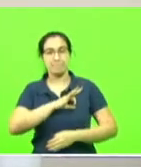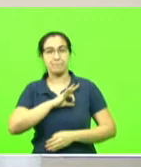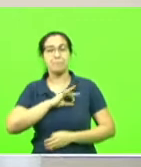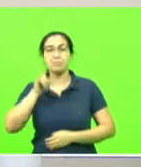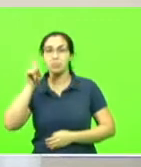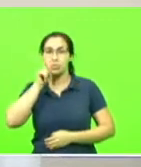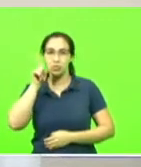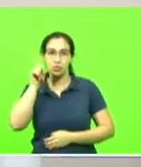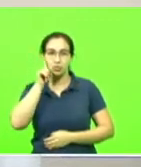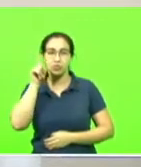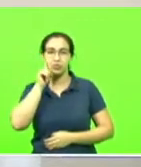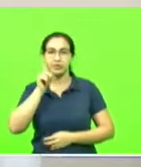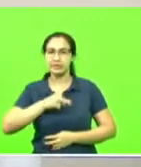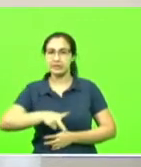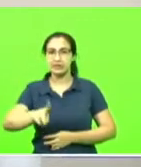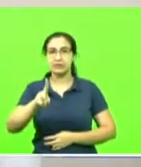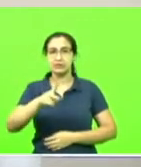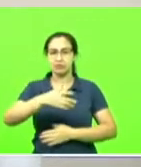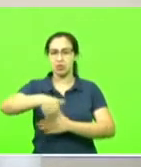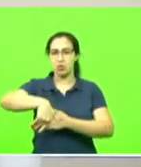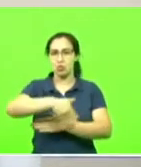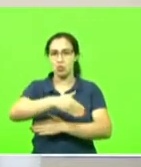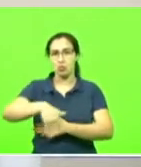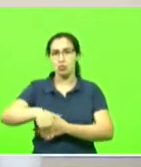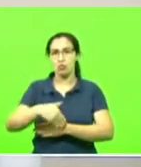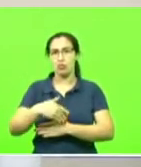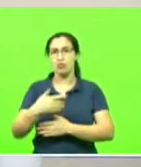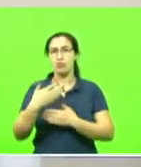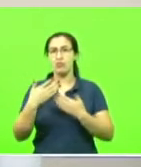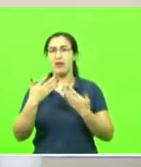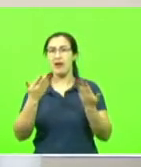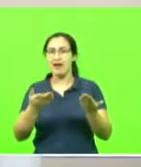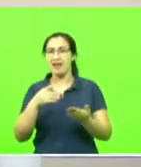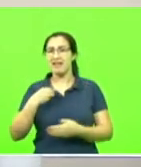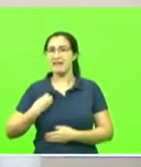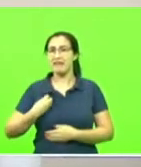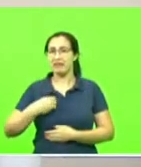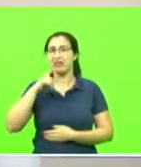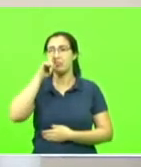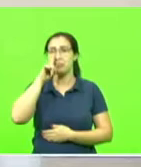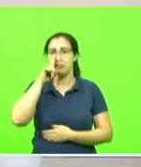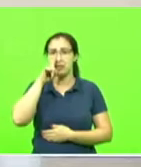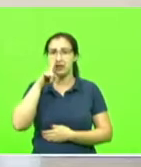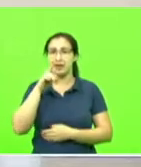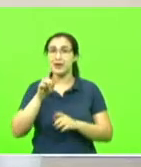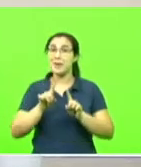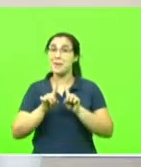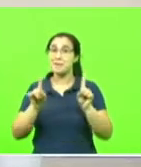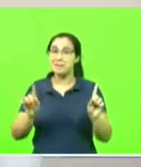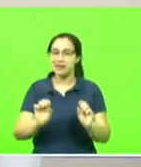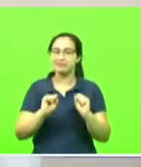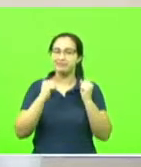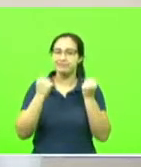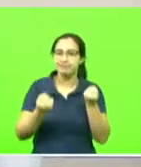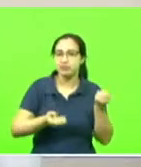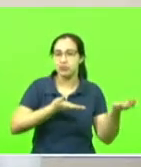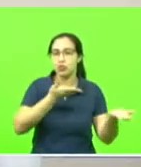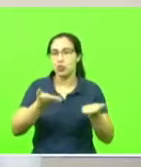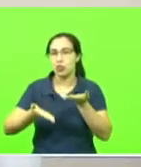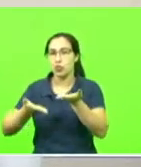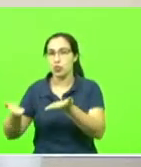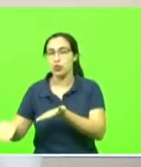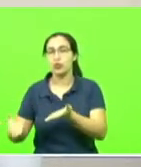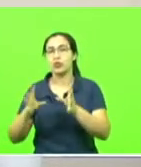dias nas ruas arriscam as suas próprias vidas para defender a sociedade catarinense. Fica